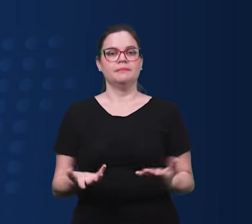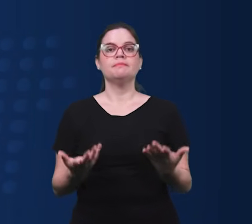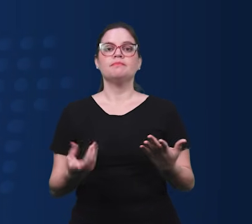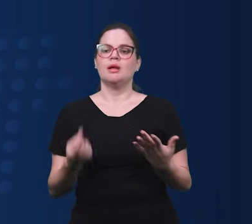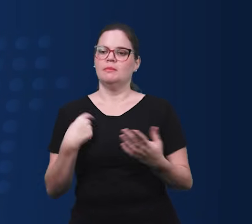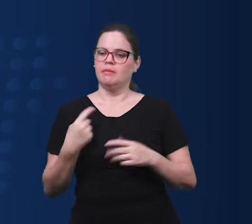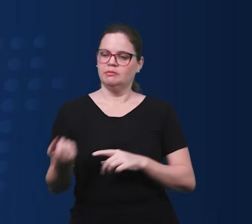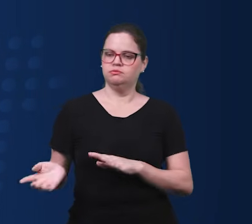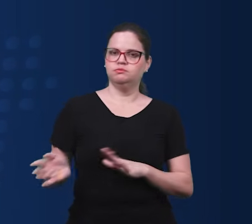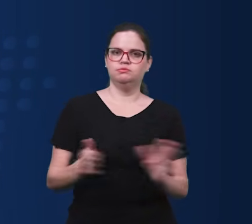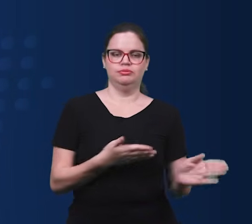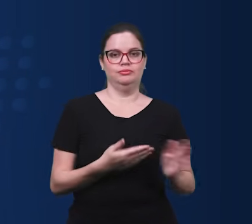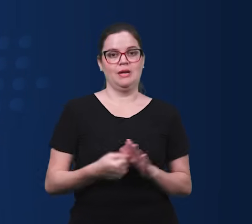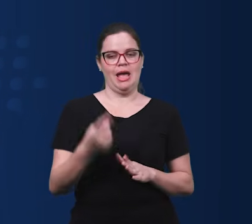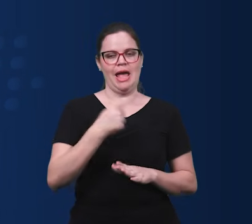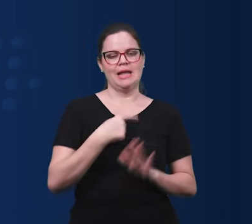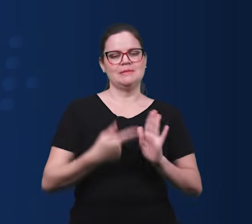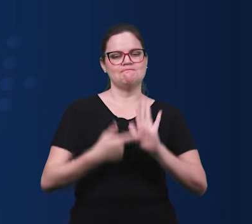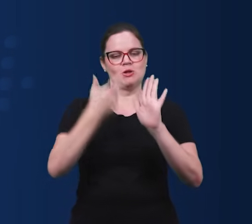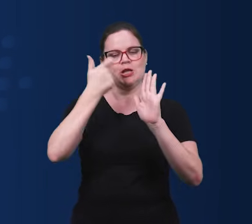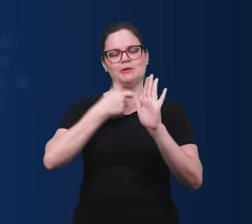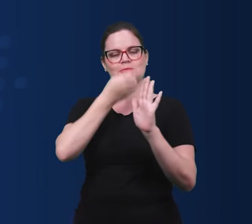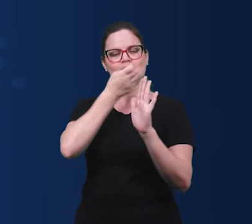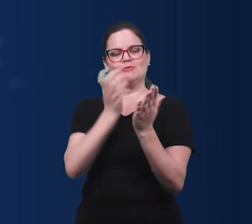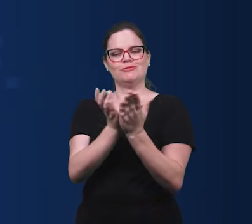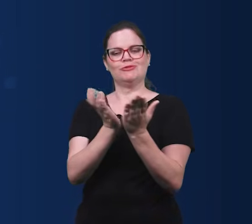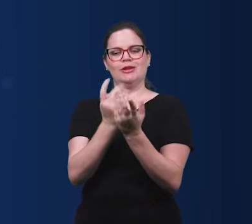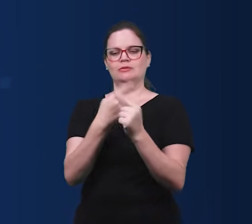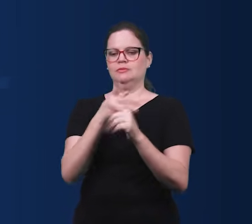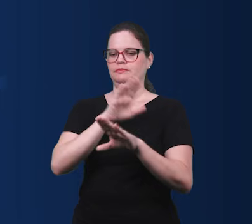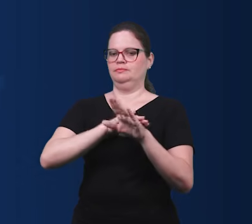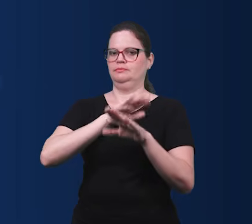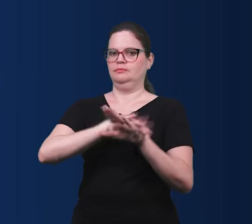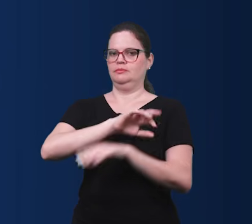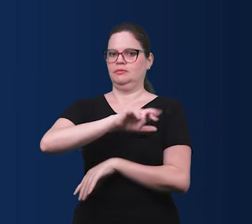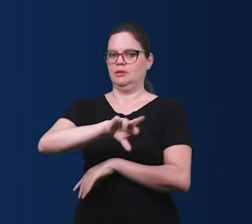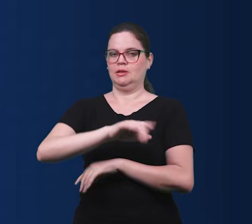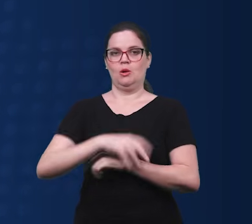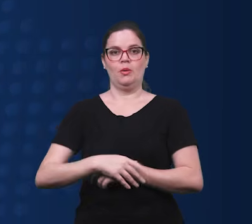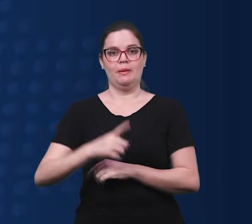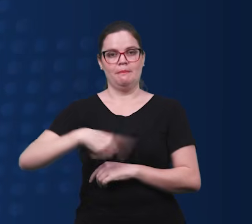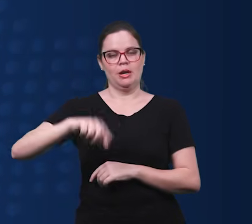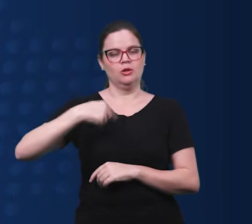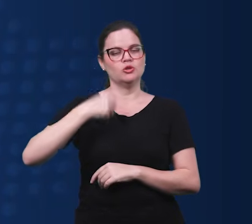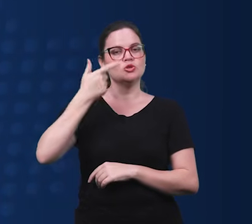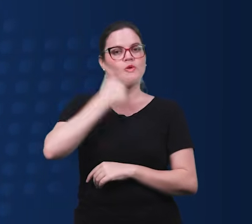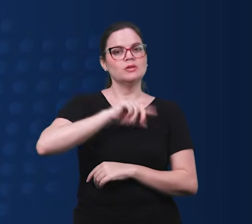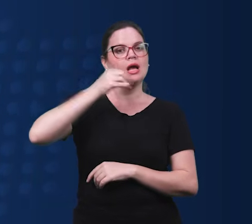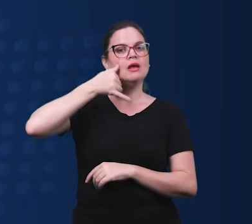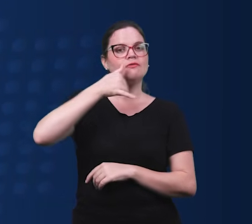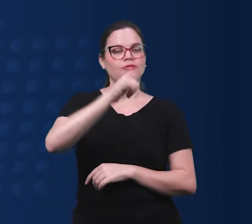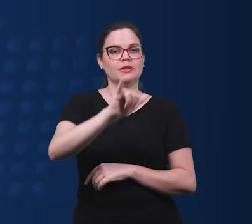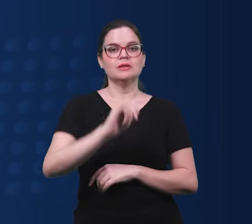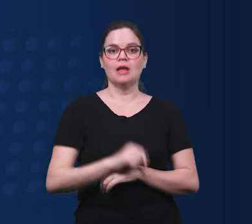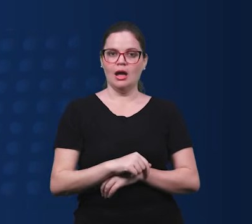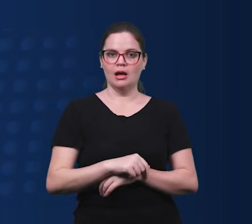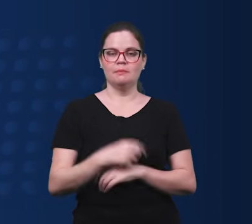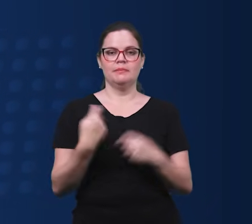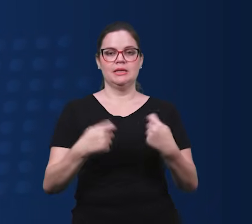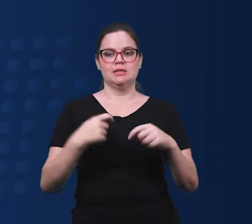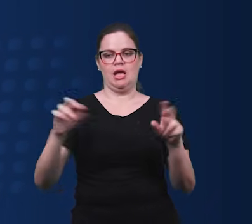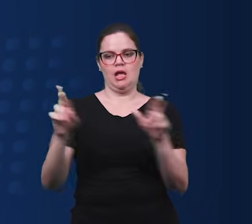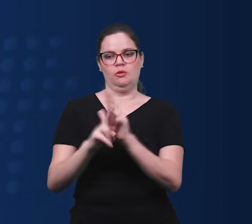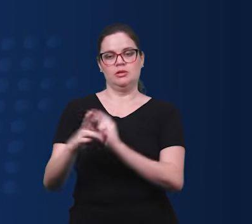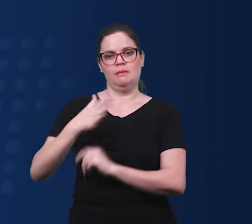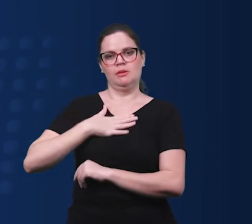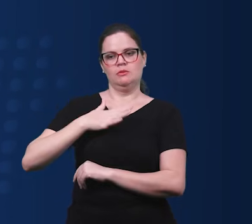ovelha, enquanto na verdade são lobos. Para garantir que não sejam enganados, os fiéis devem buscar um relacionamento